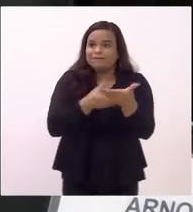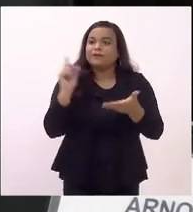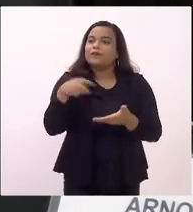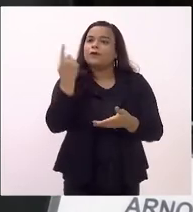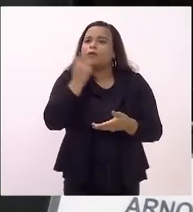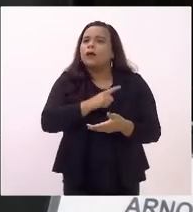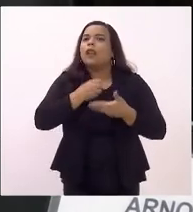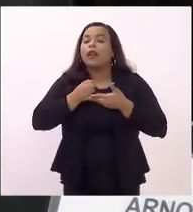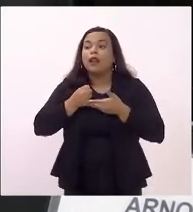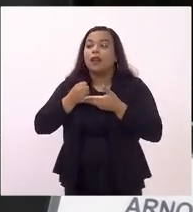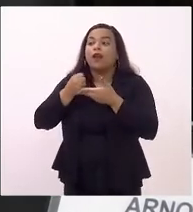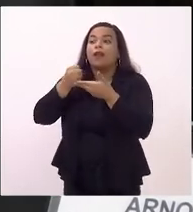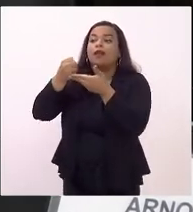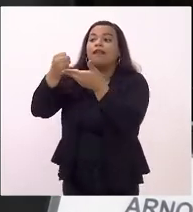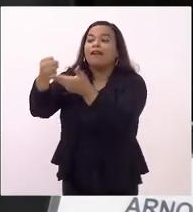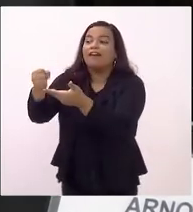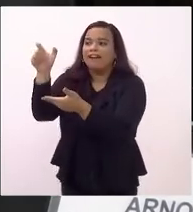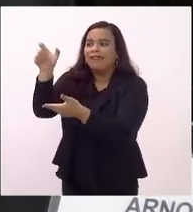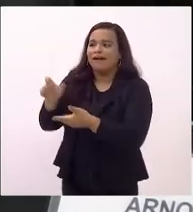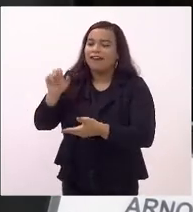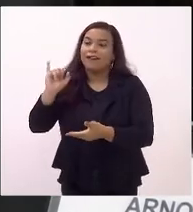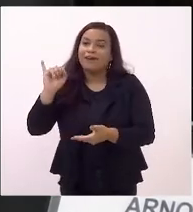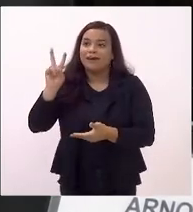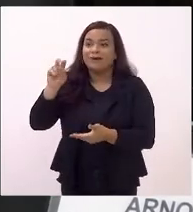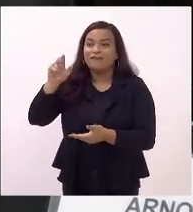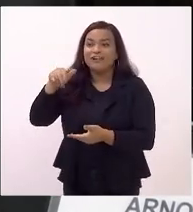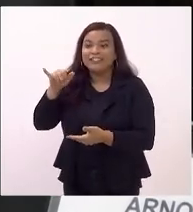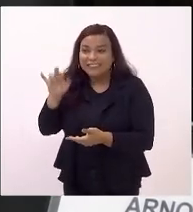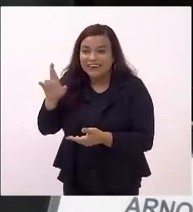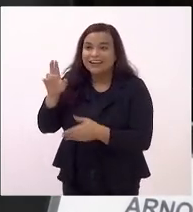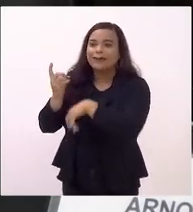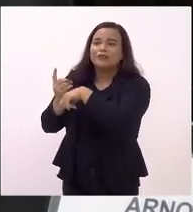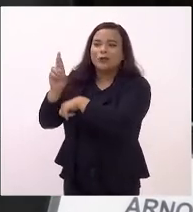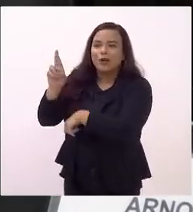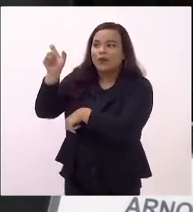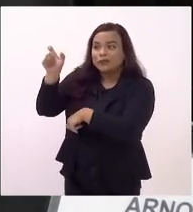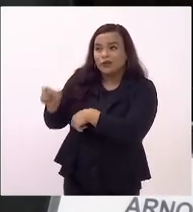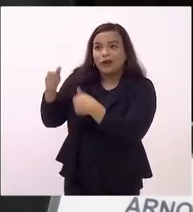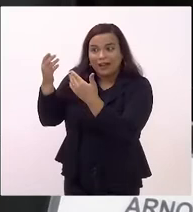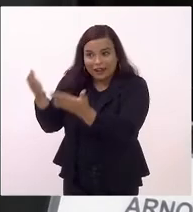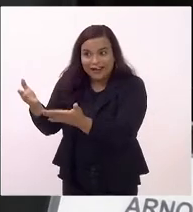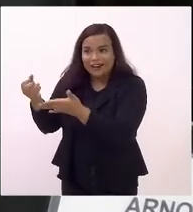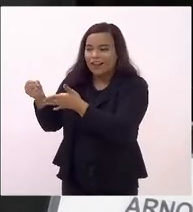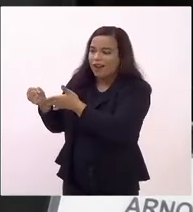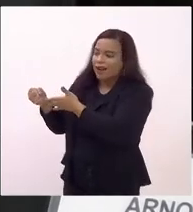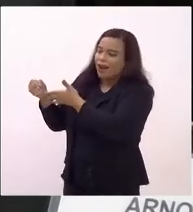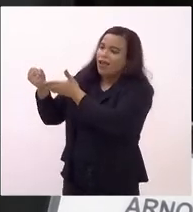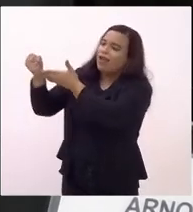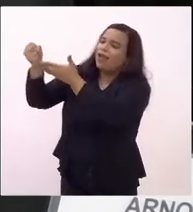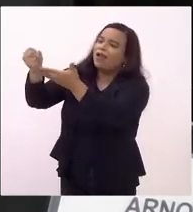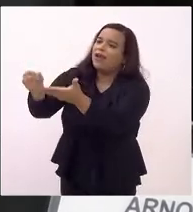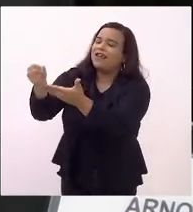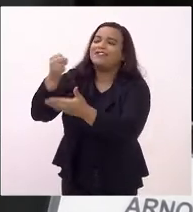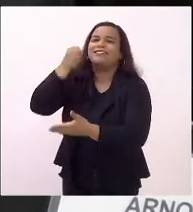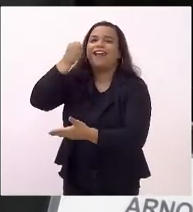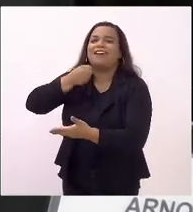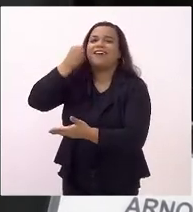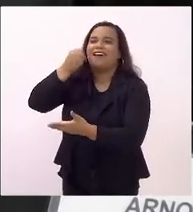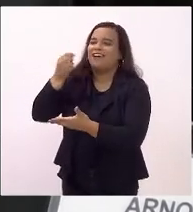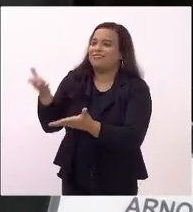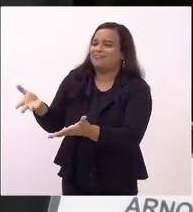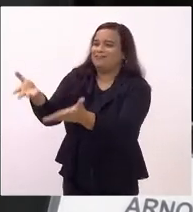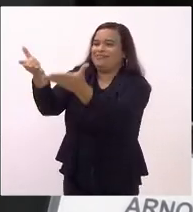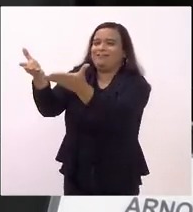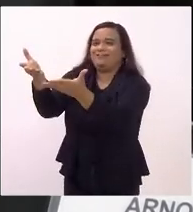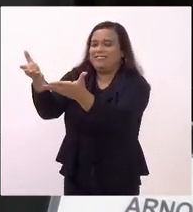levar Ivanir dos Santos, o Babalaô Doutor Ivanir dos Santos, até o Senado, reconstruindo esse